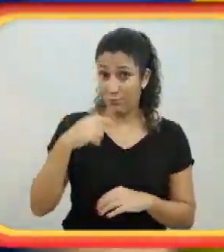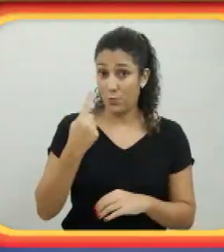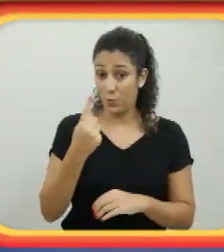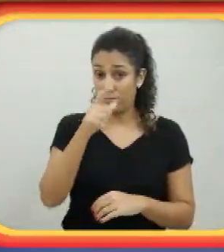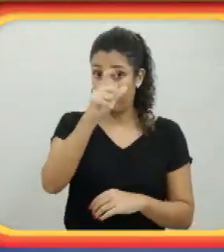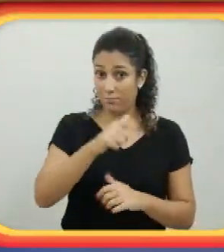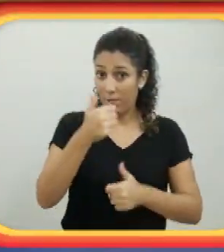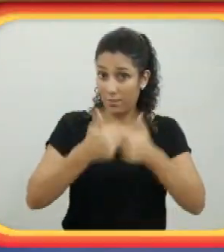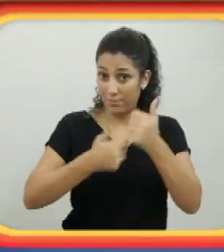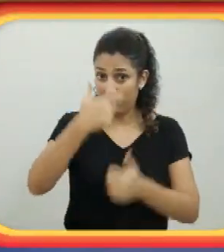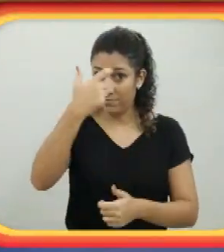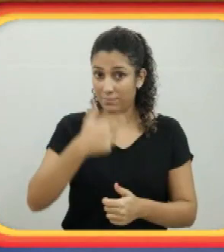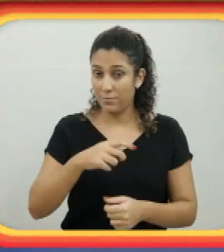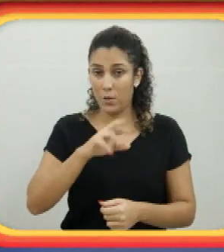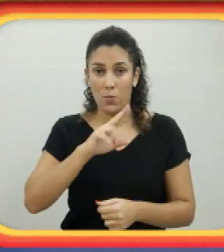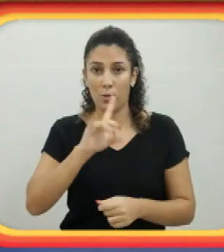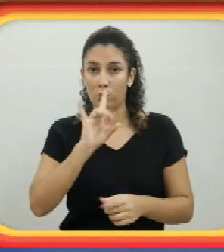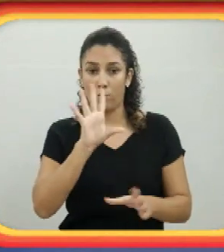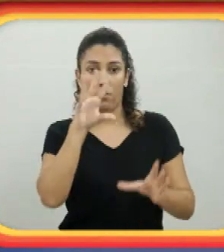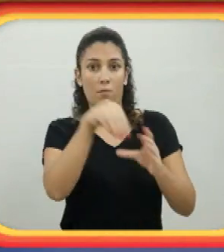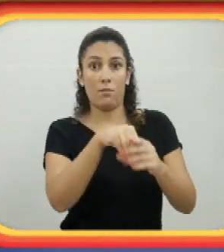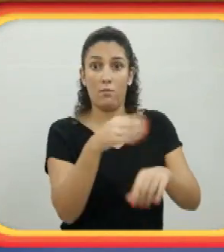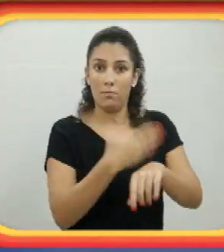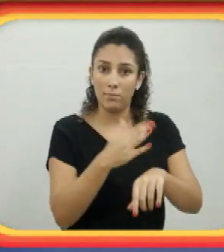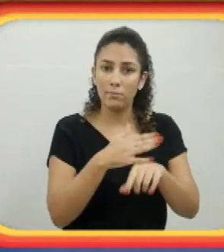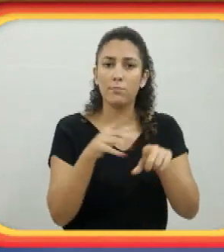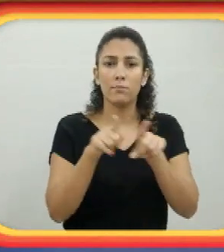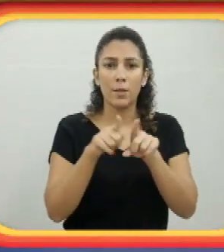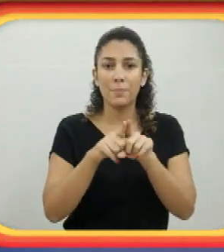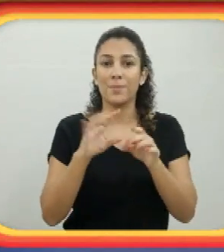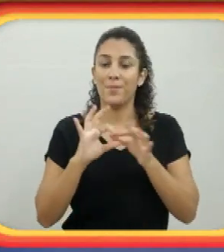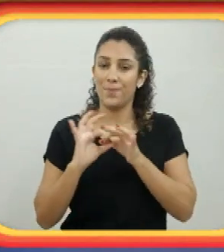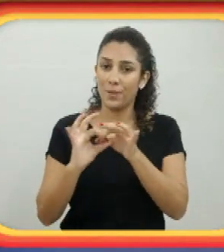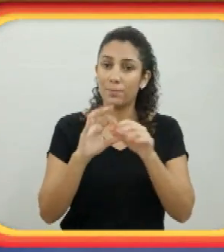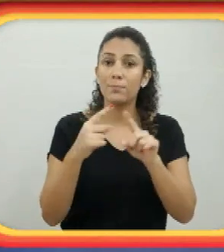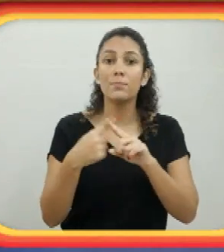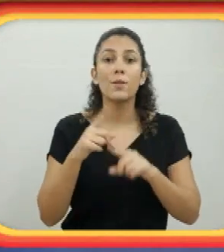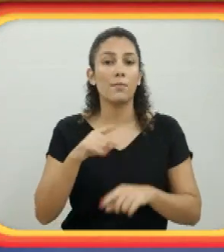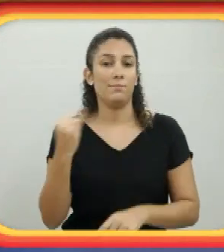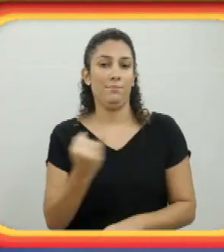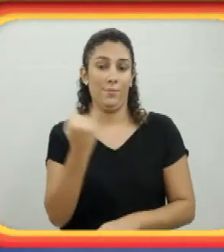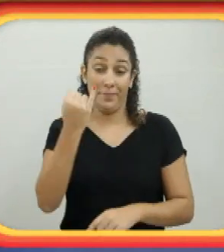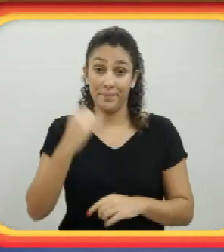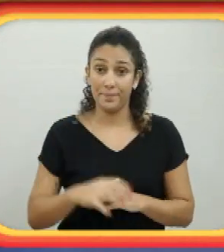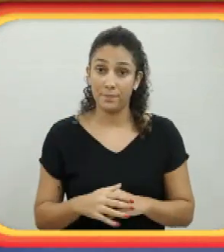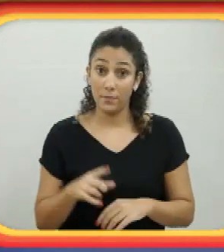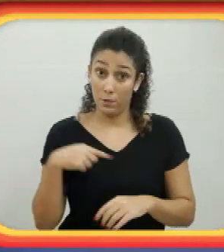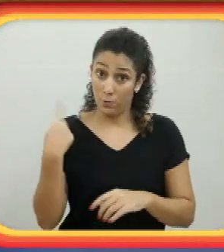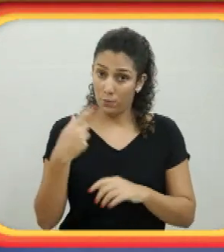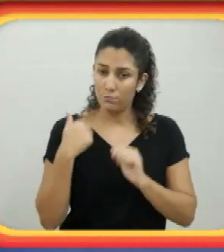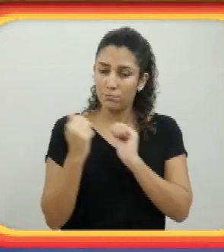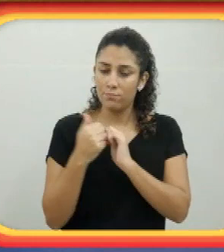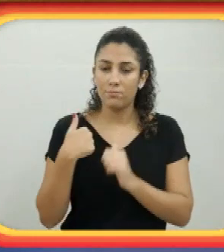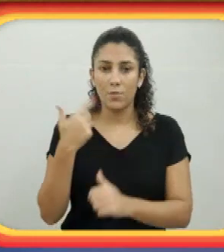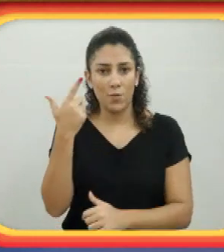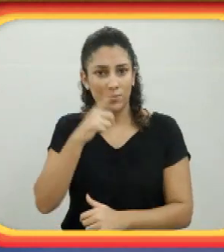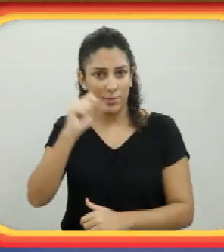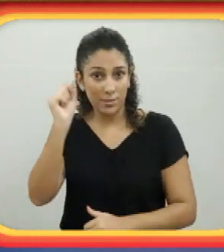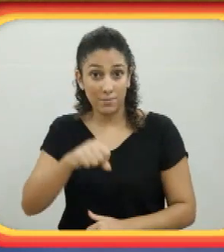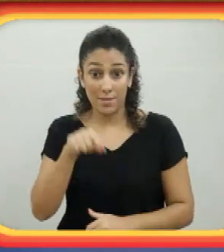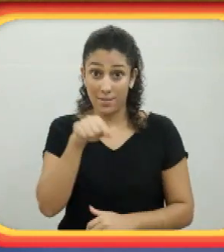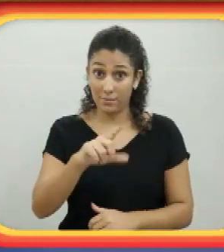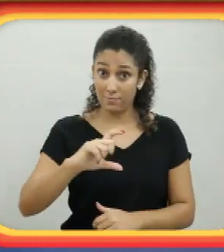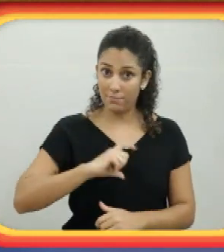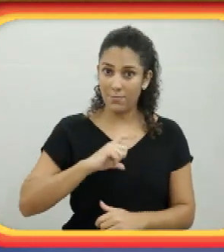está trabalhando no dia a dia, eu com os meus colegas. Eu acho que um atleta não faz parte só do